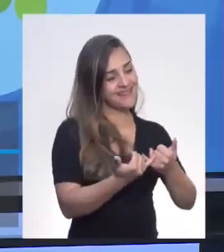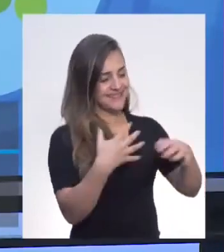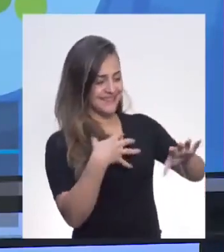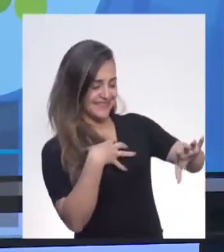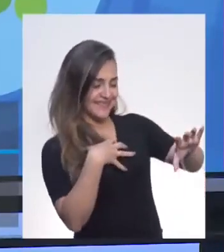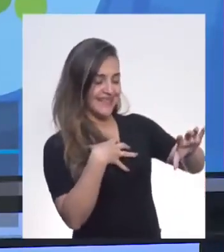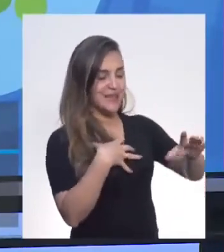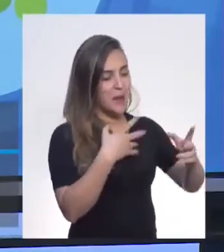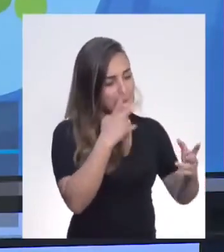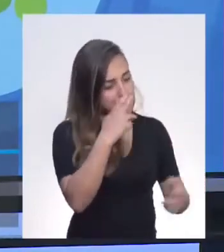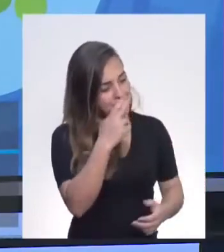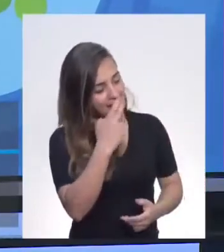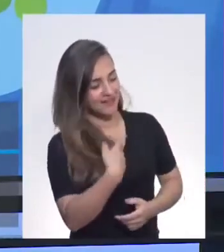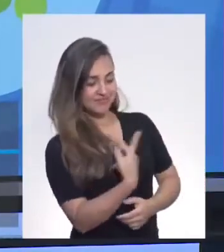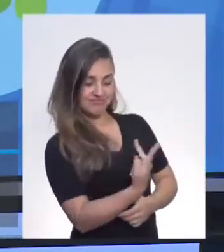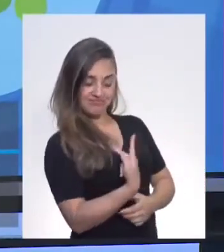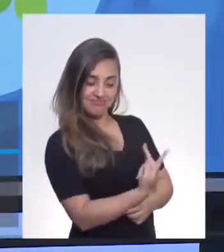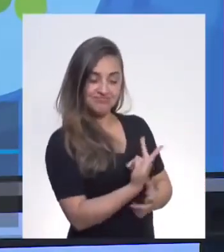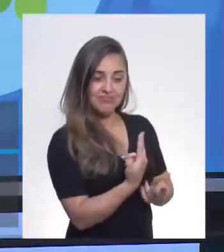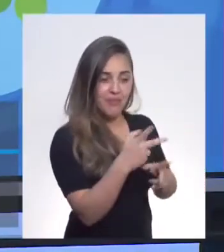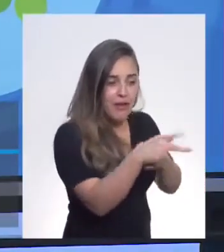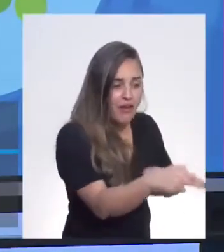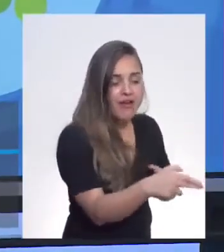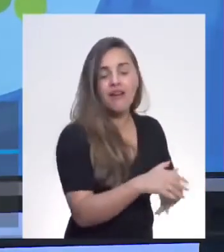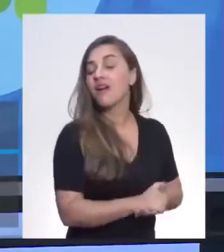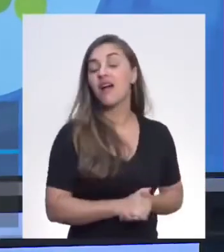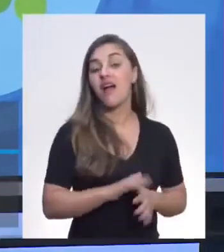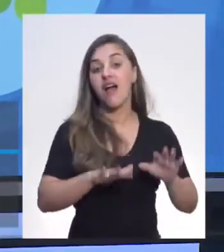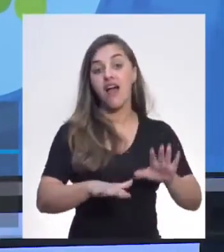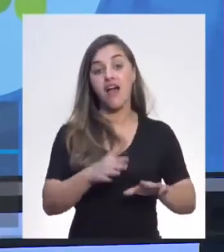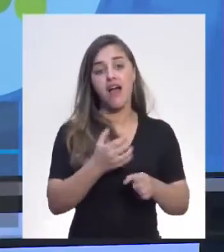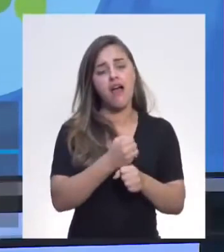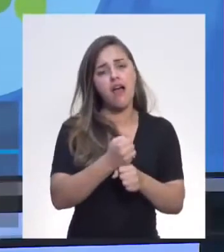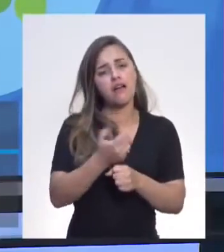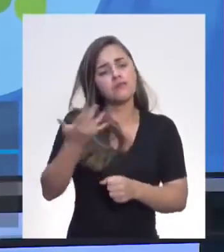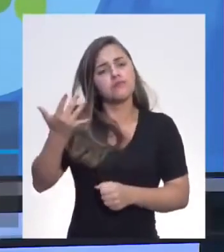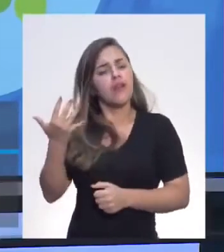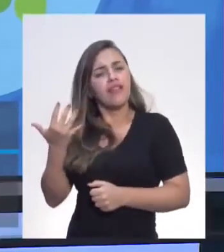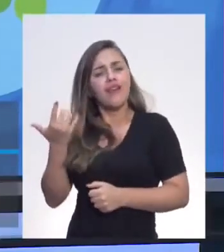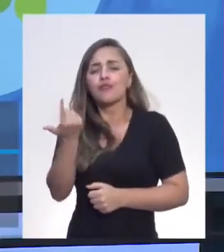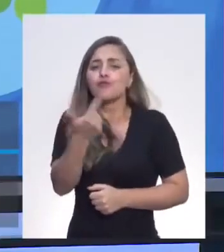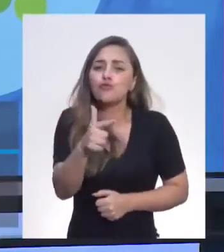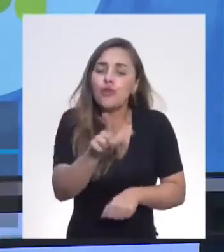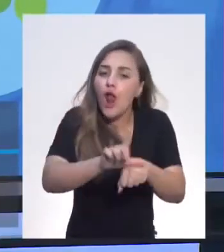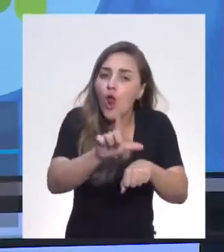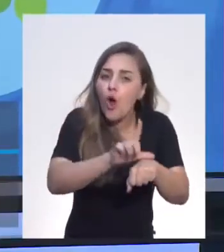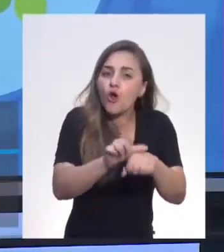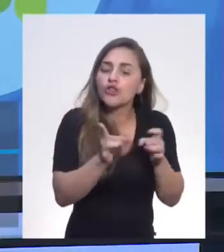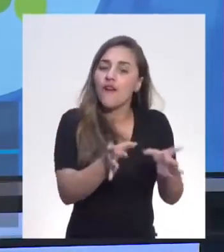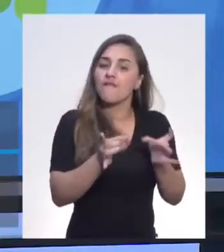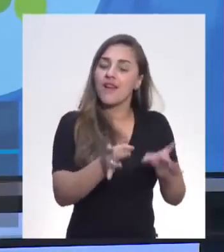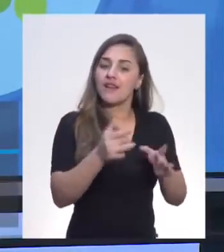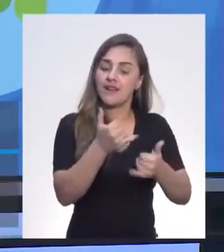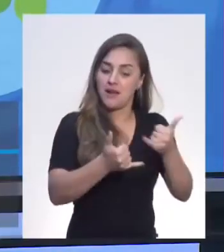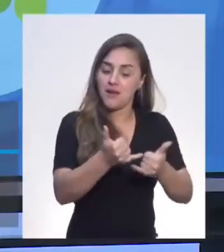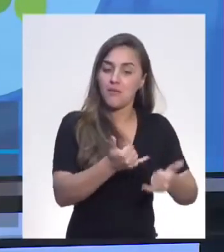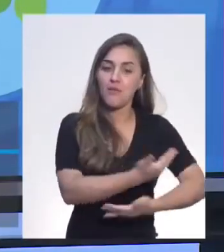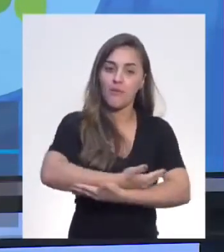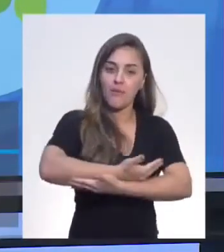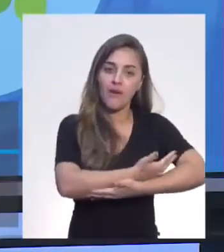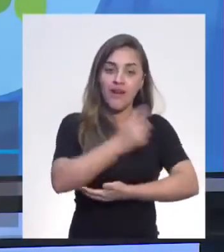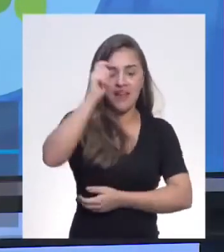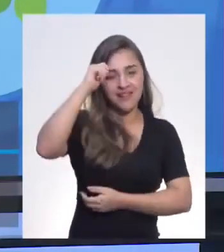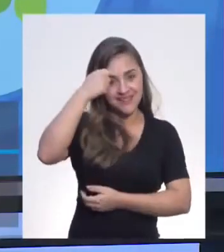pensar há uns anos atrás, quantas bonecas negras você via no mercado? Era quase inexistente.